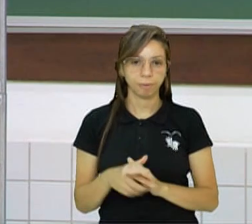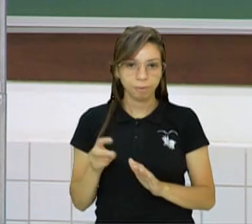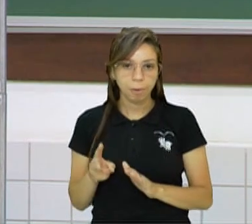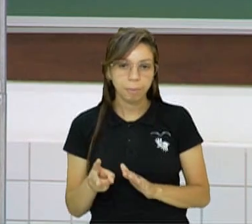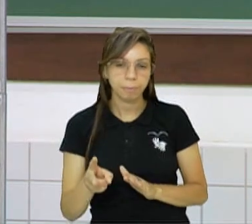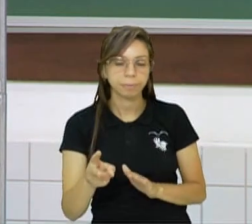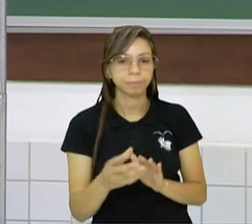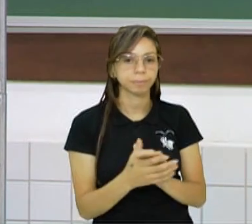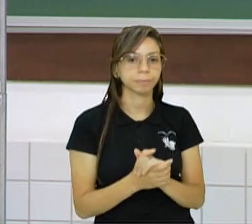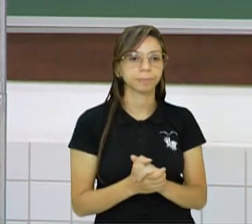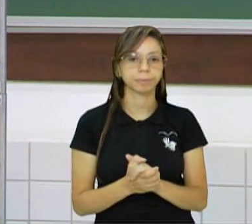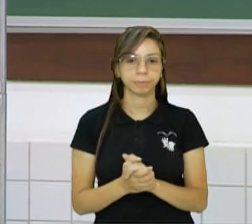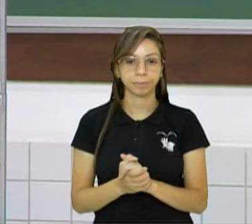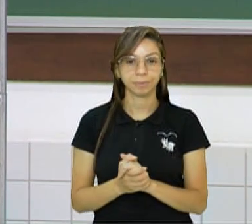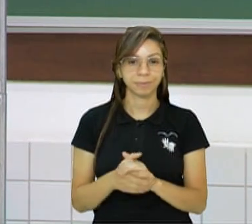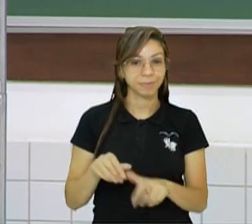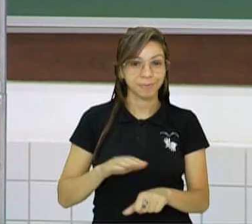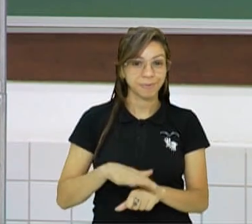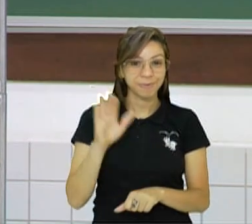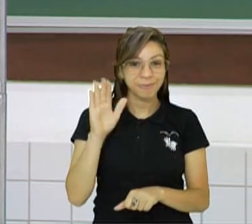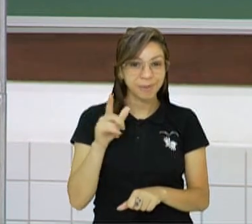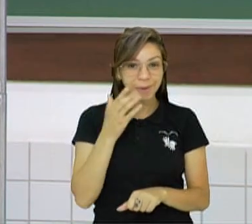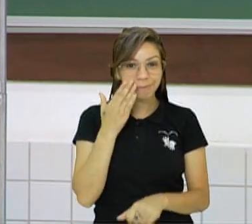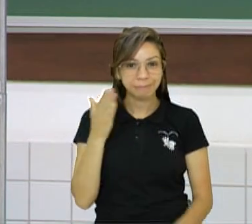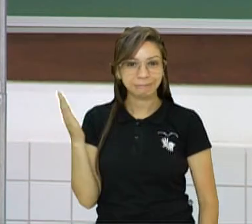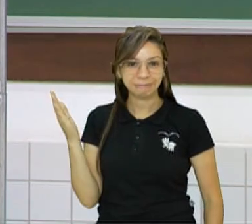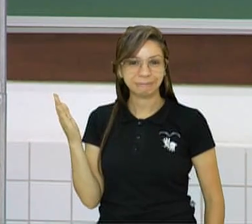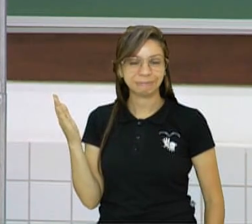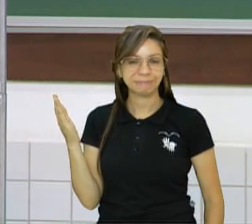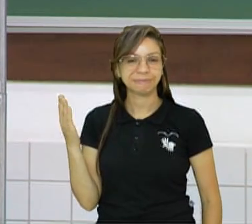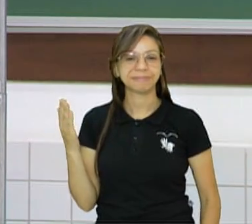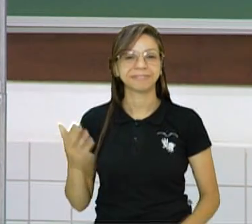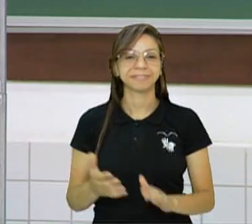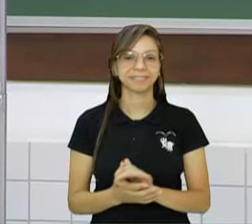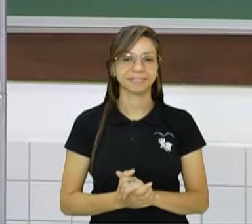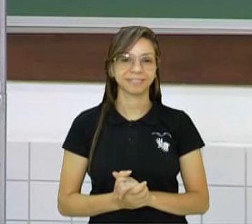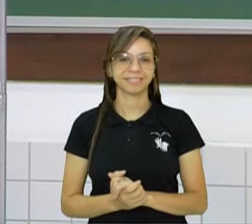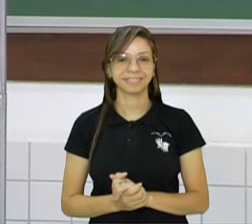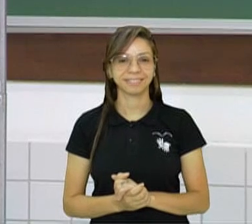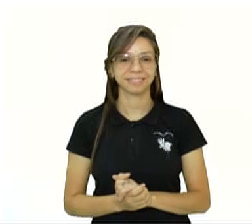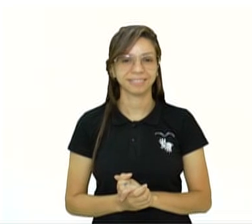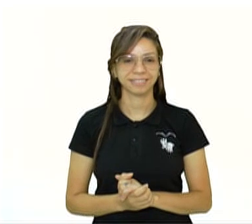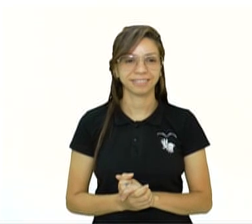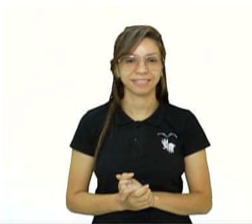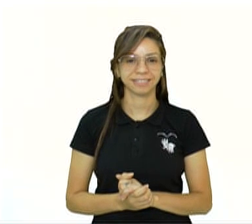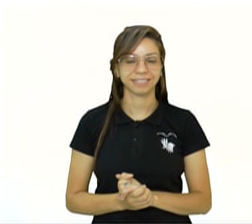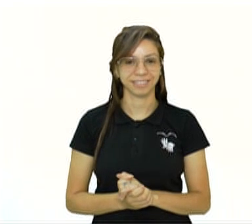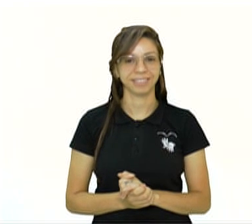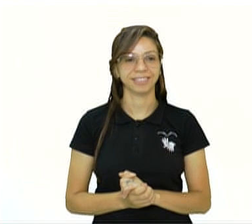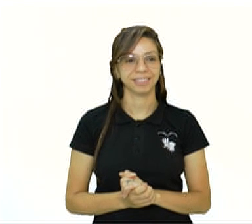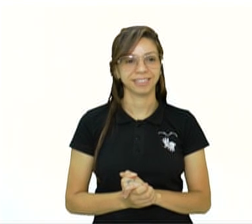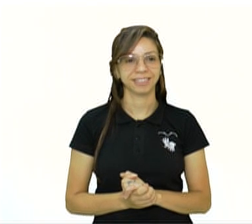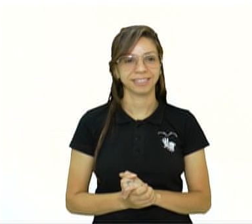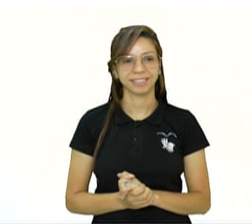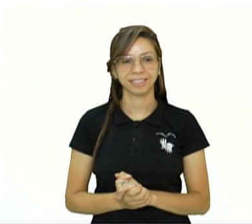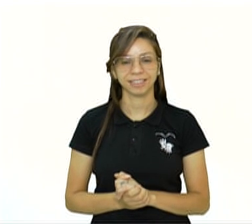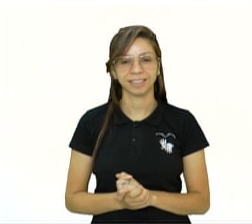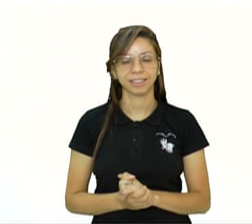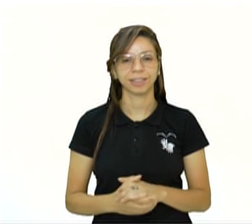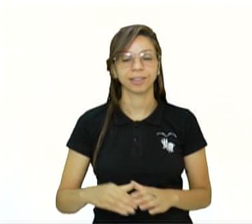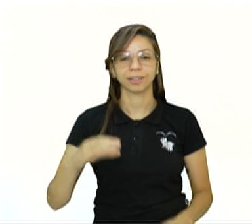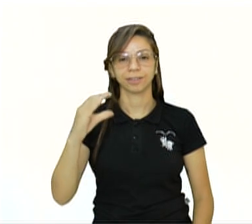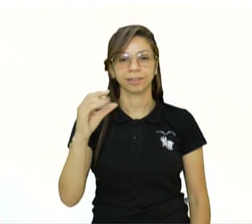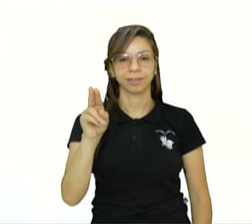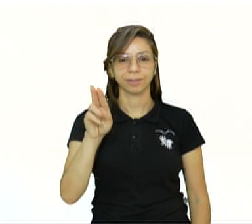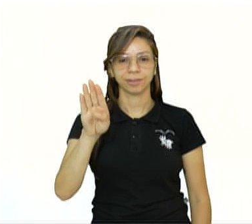então mais sólidos geométricos? Vamos para mais um então, hein? Vamos montar agora